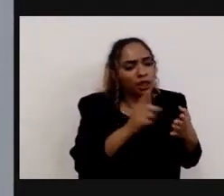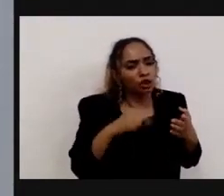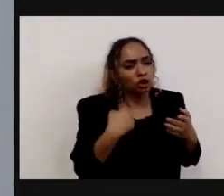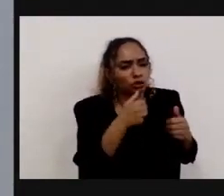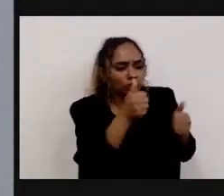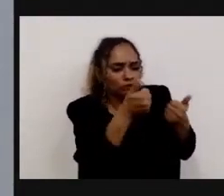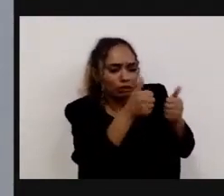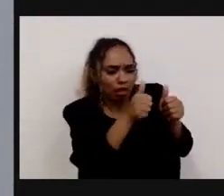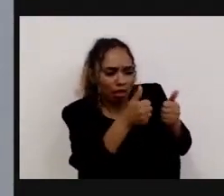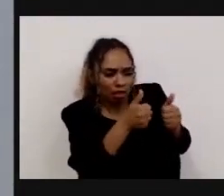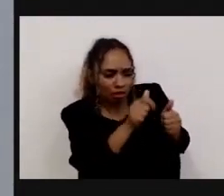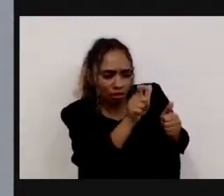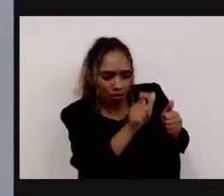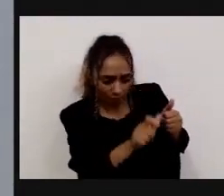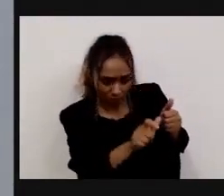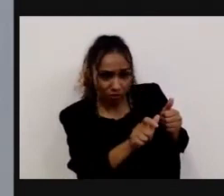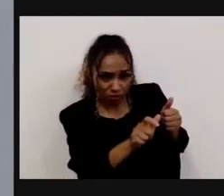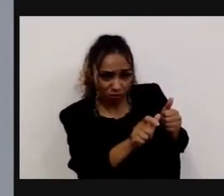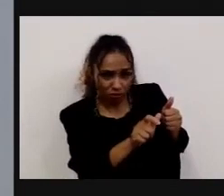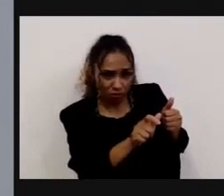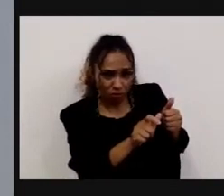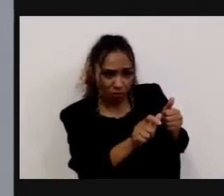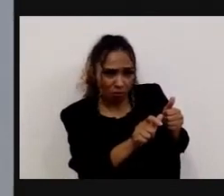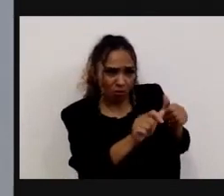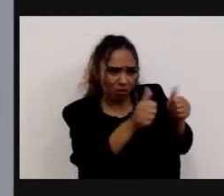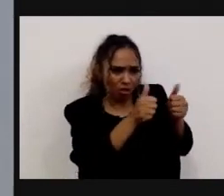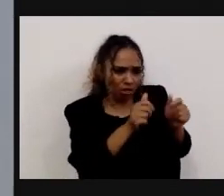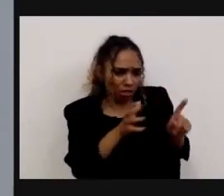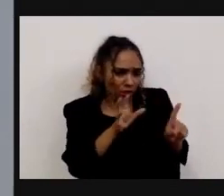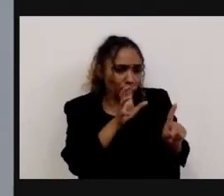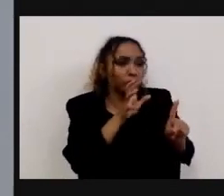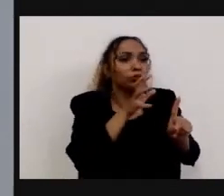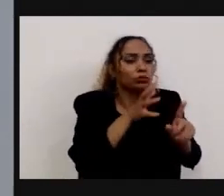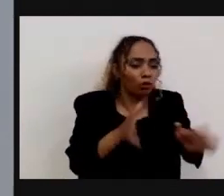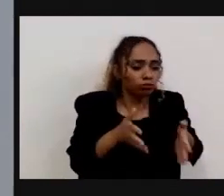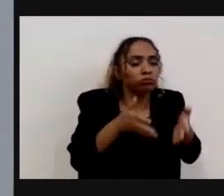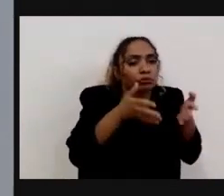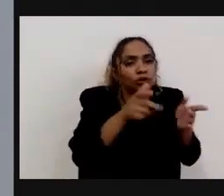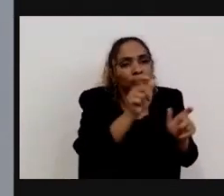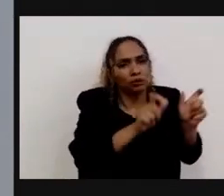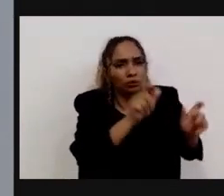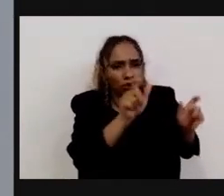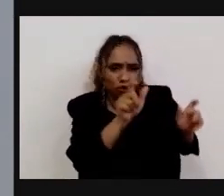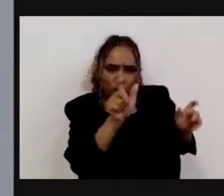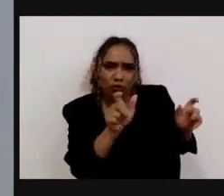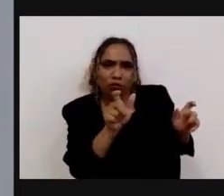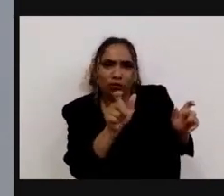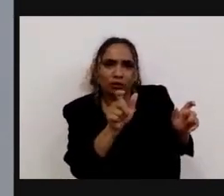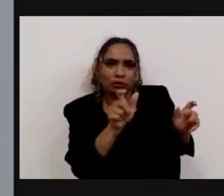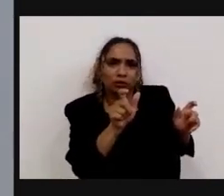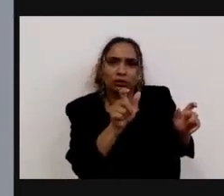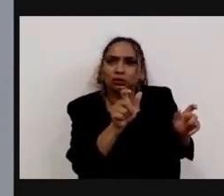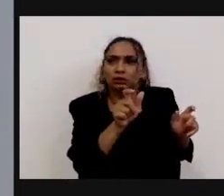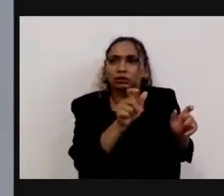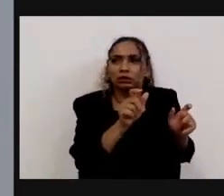avaliar as pessoas né avaliar se as pessoas a motivação das pessoas a partir de